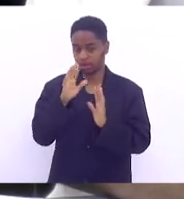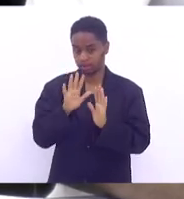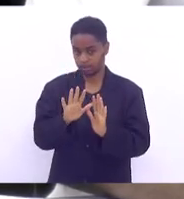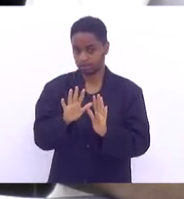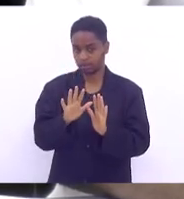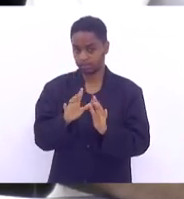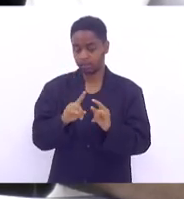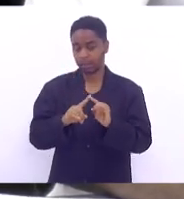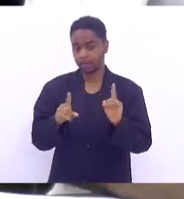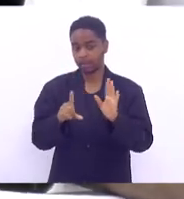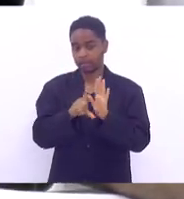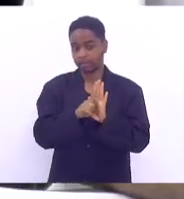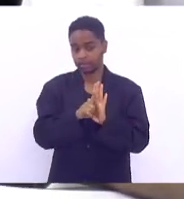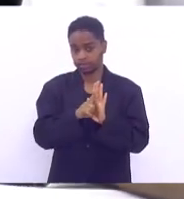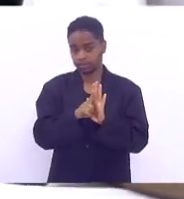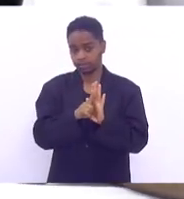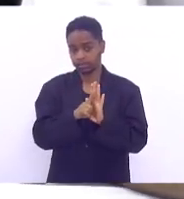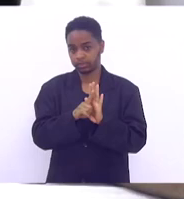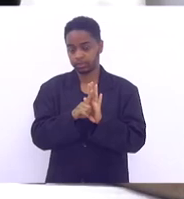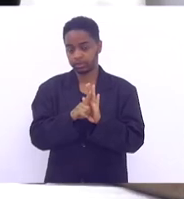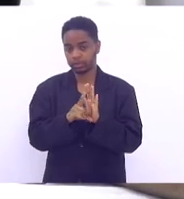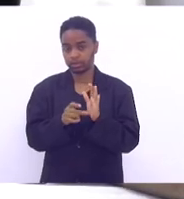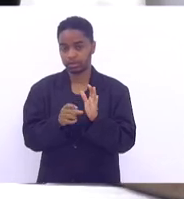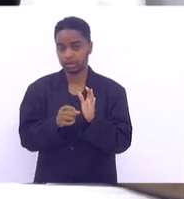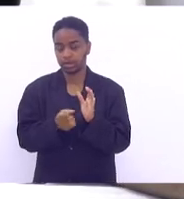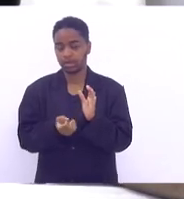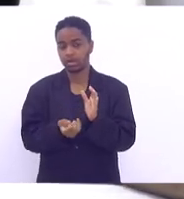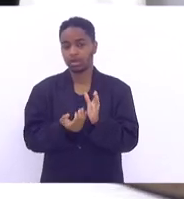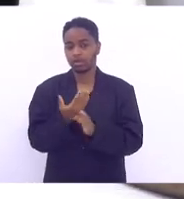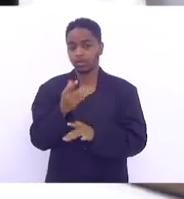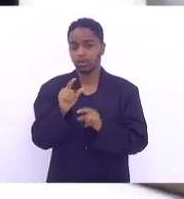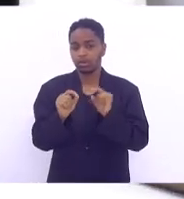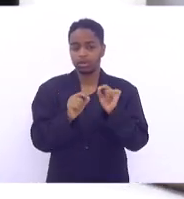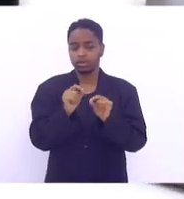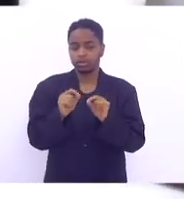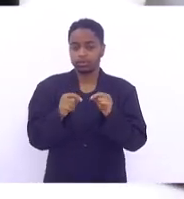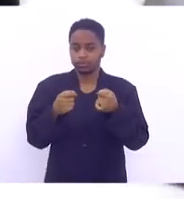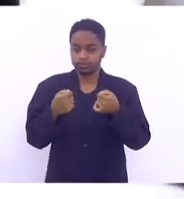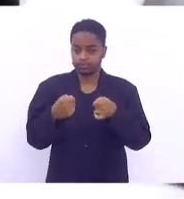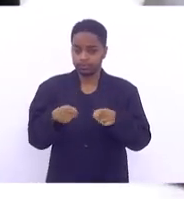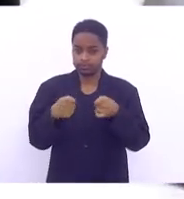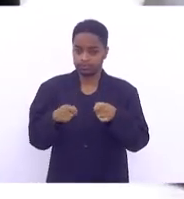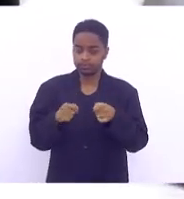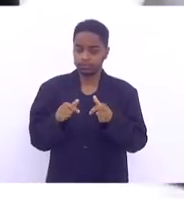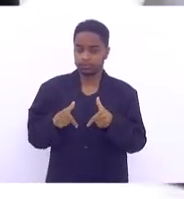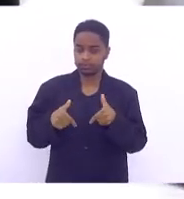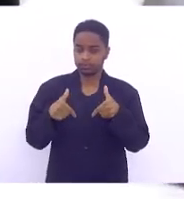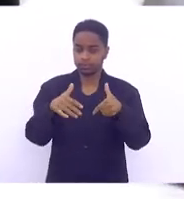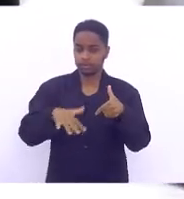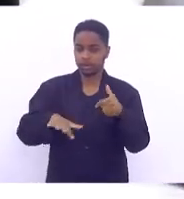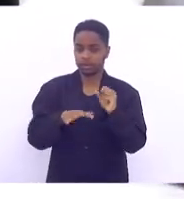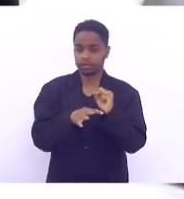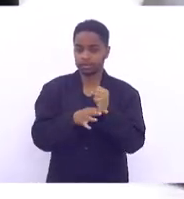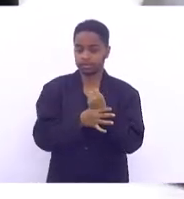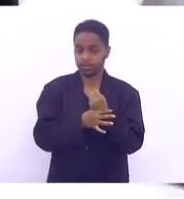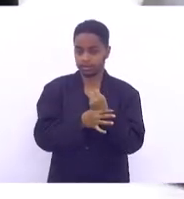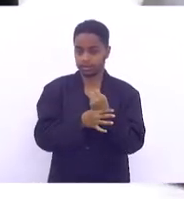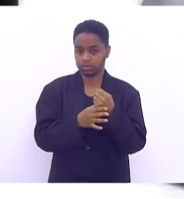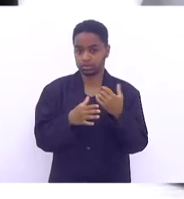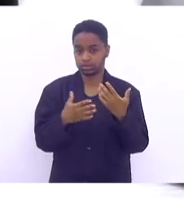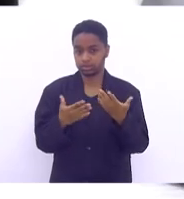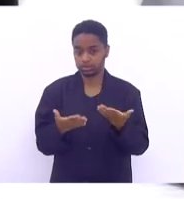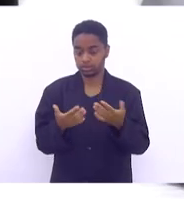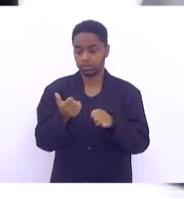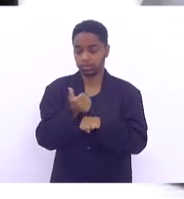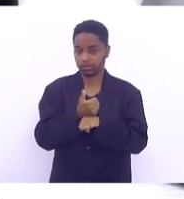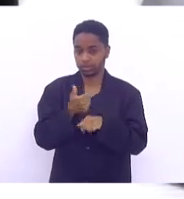lei... ela estabelece que isso deve ser para agentes de segurança. Então, para